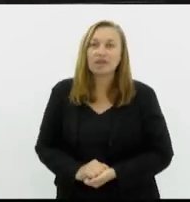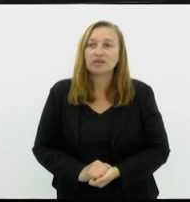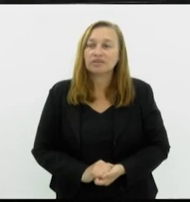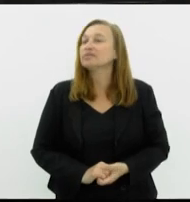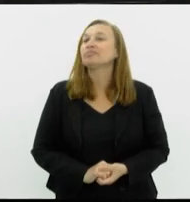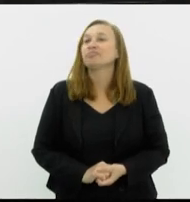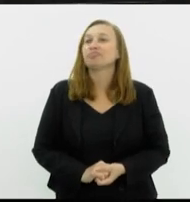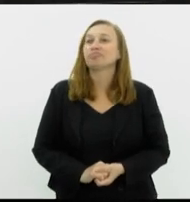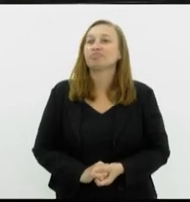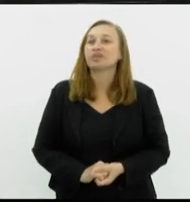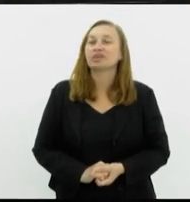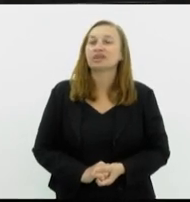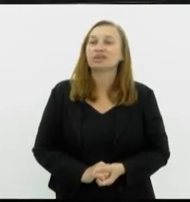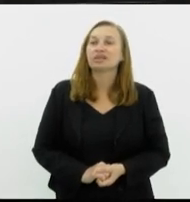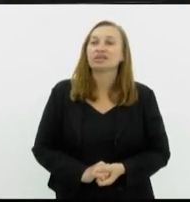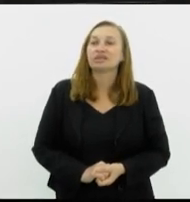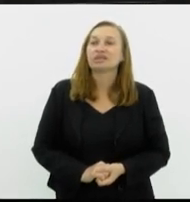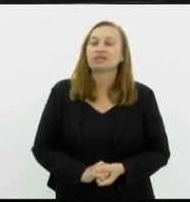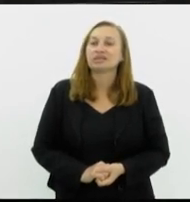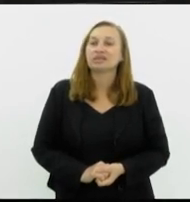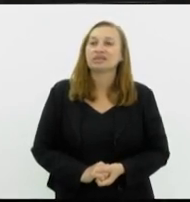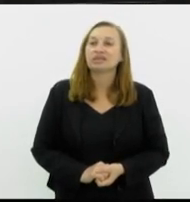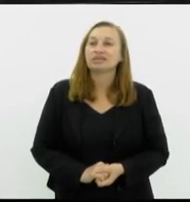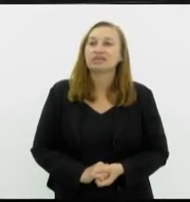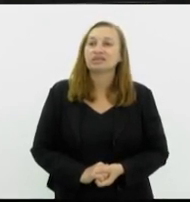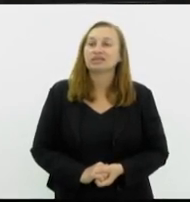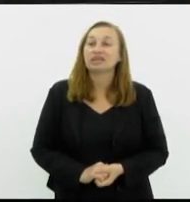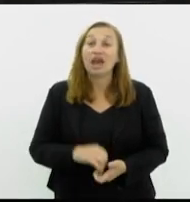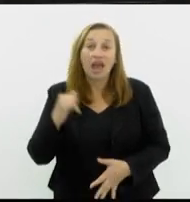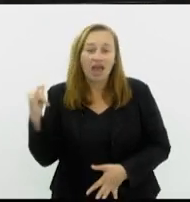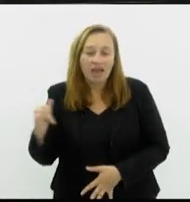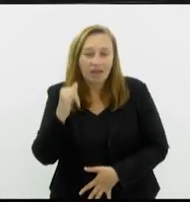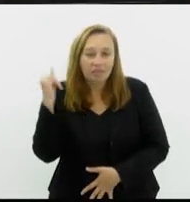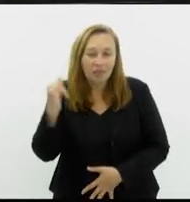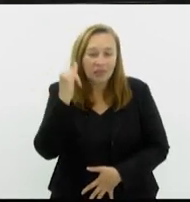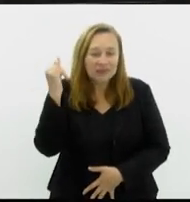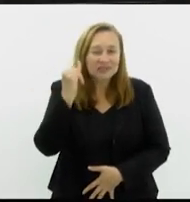Ela é, deputado Mink, importante